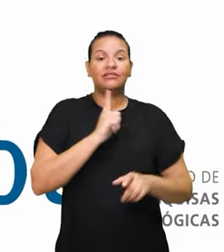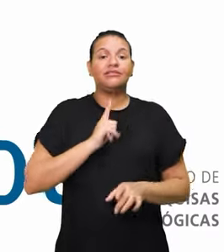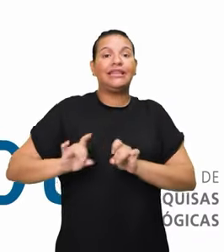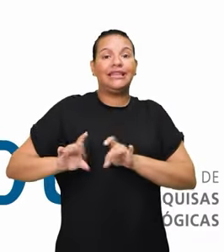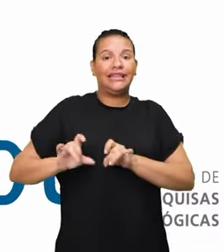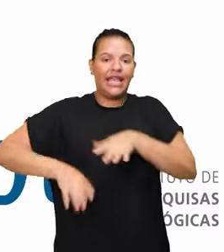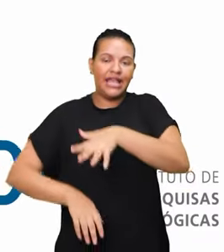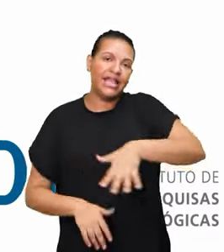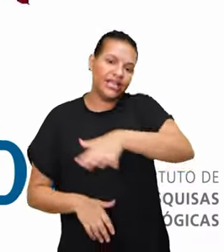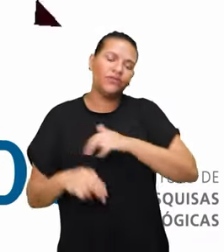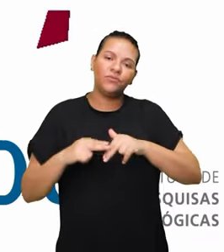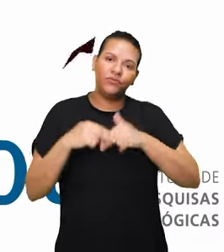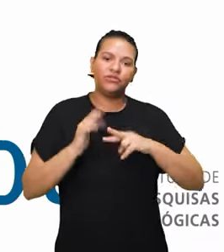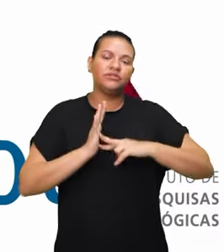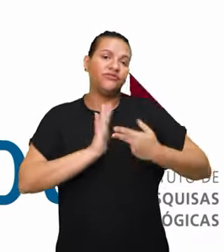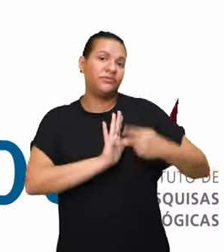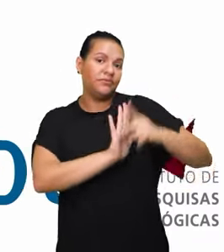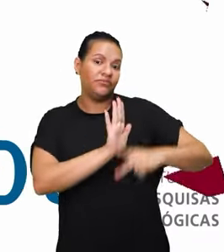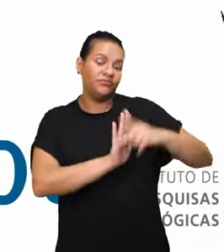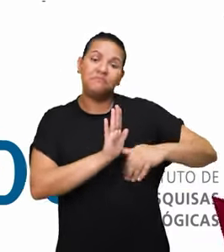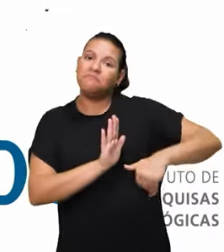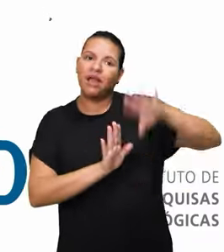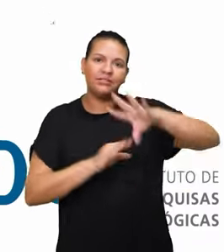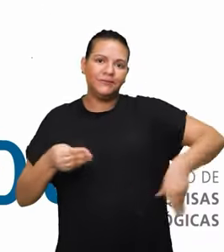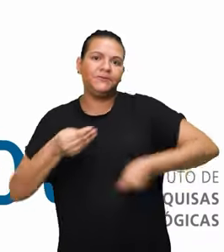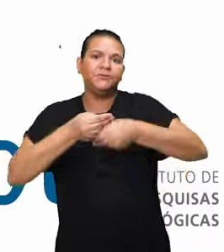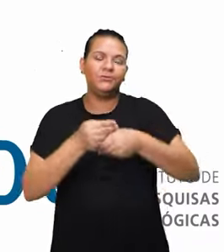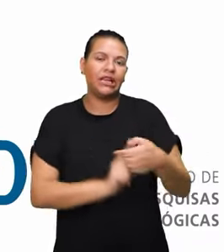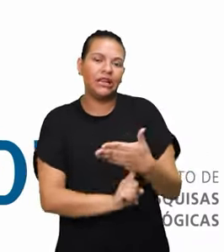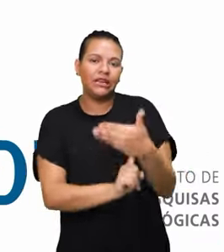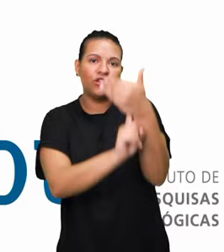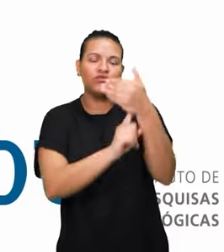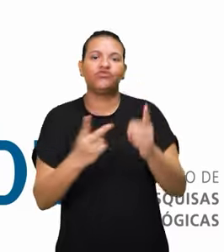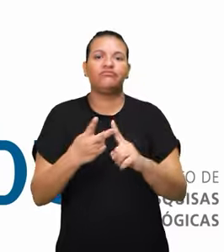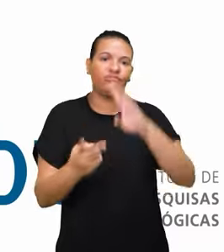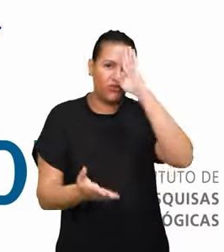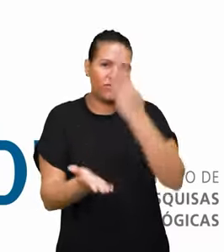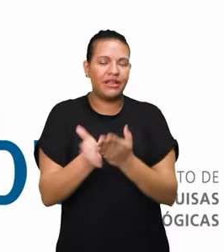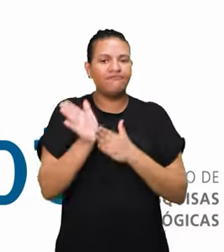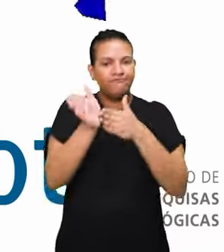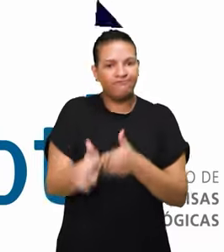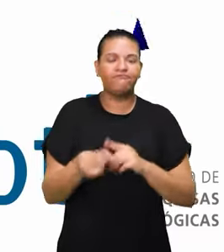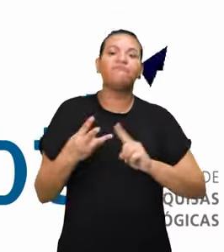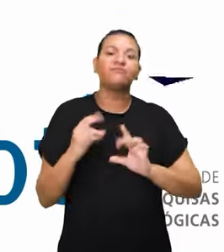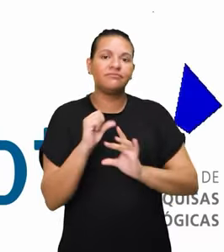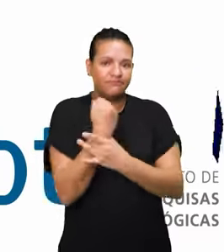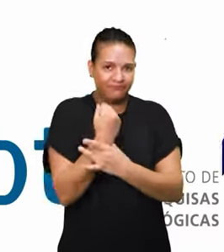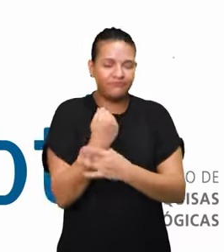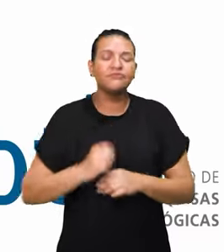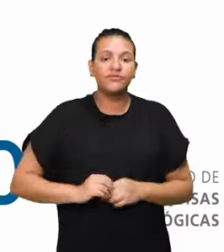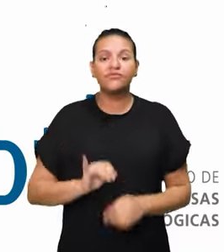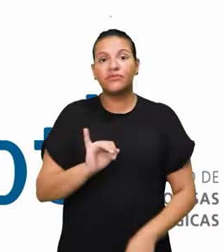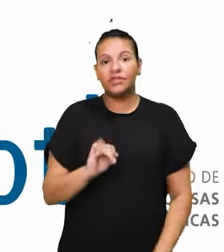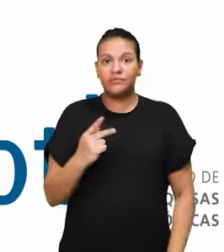técnico que a gente traz pro projeto um grande incremento Alessandro é branco tem cabelos grisalhos e olhos castanhos cilidade e principalmente